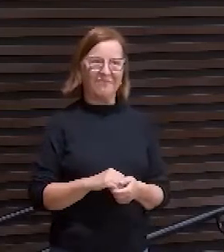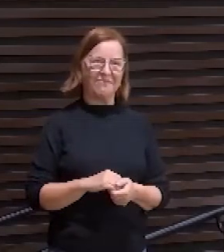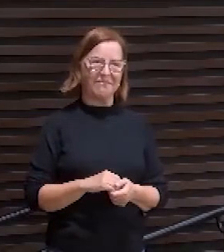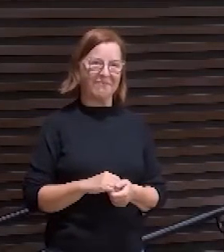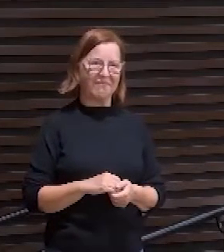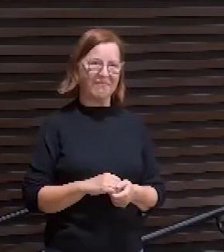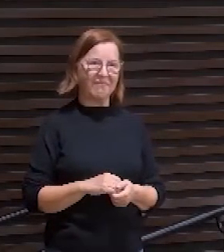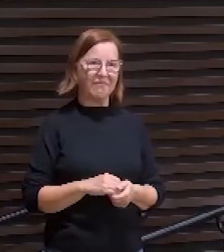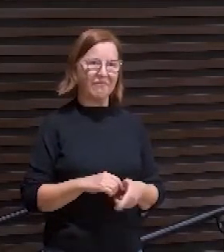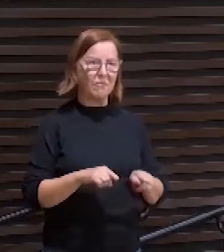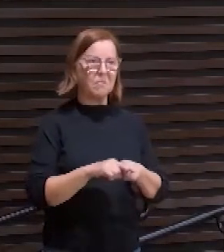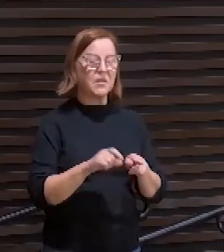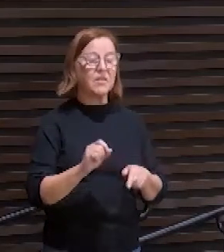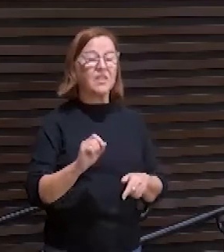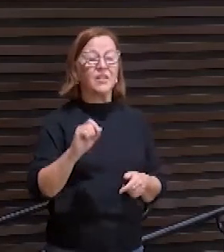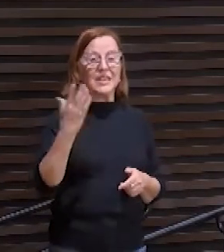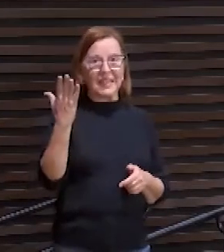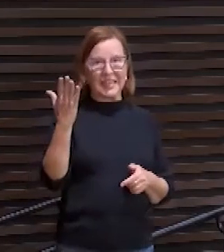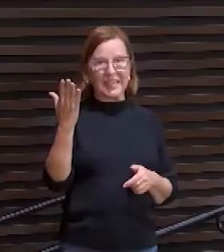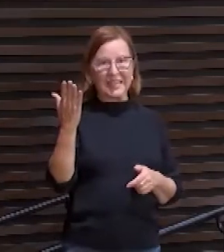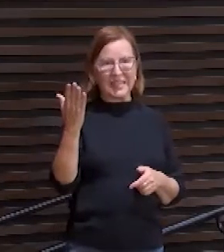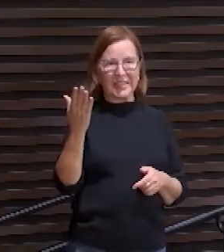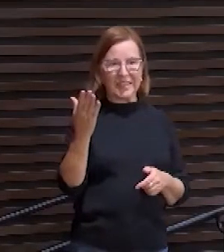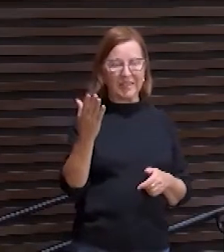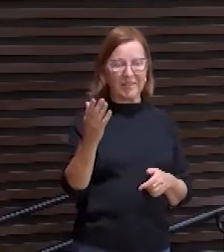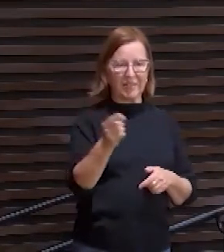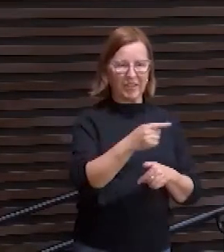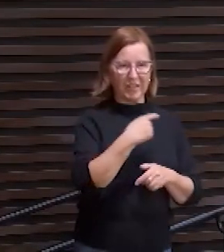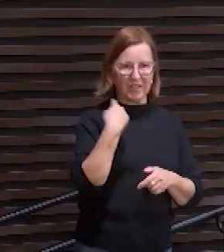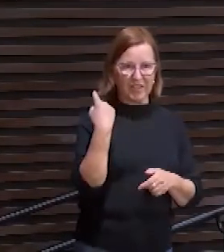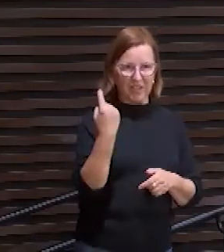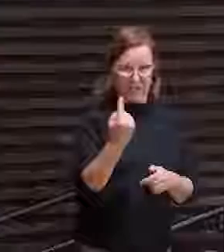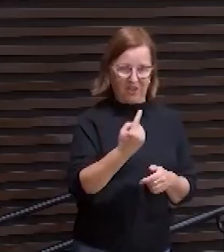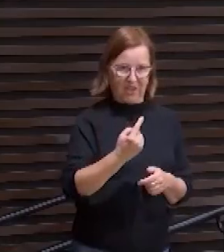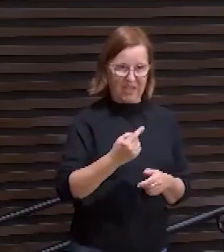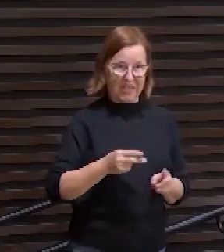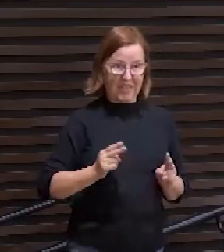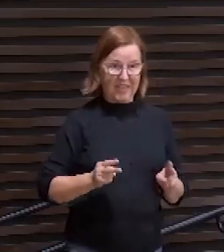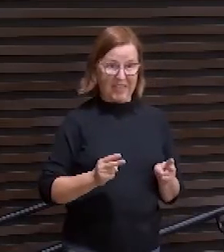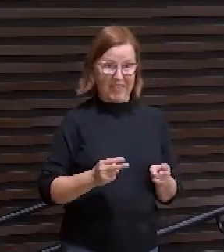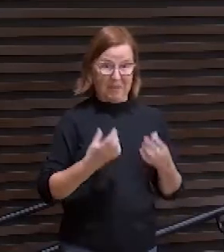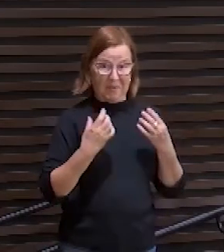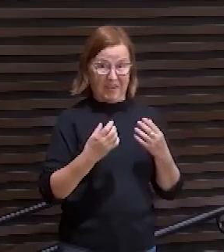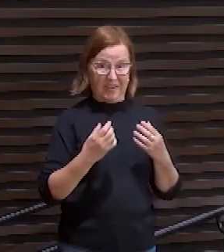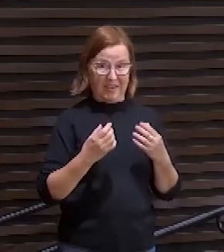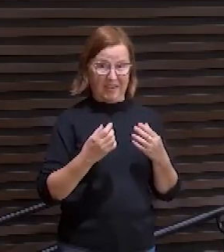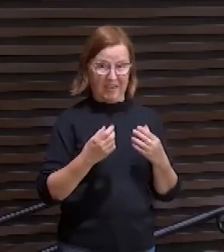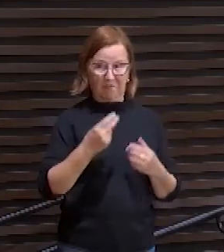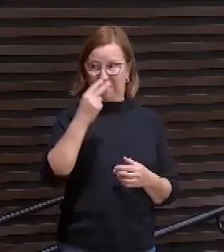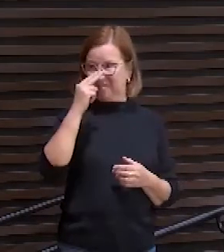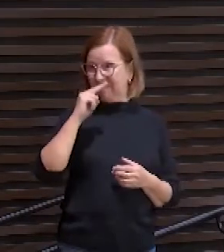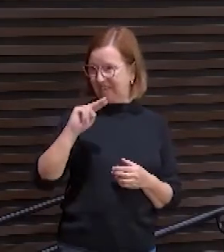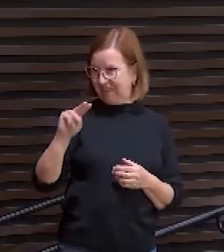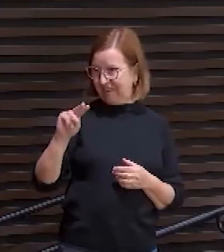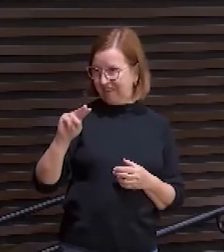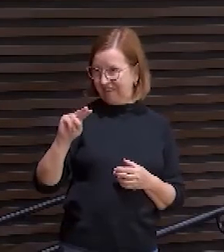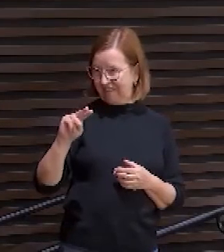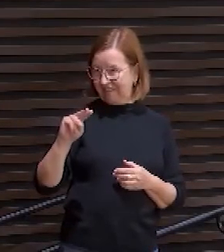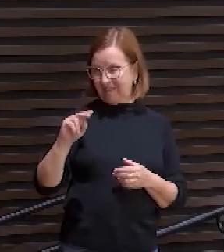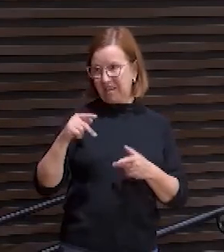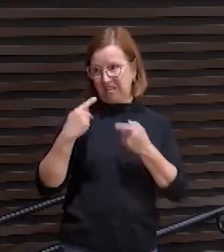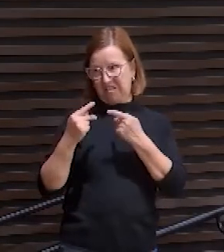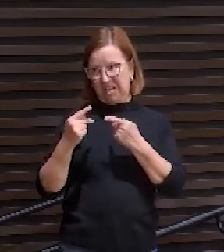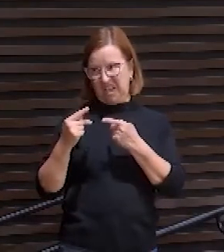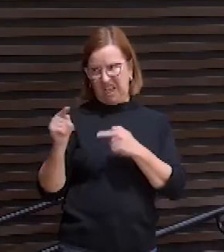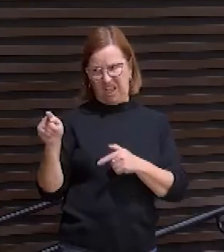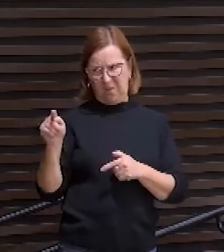Mas o que acontece? Nós temos a tendência de olhar para o outro e dizer assim, eu não